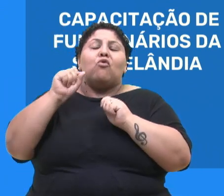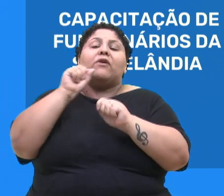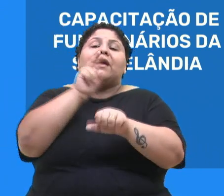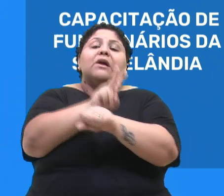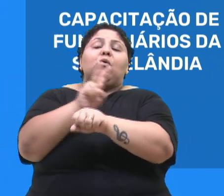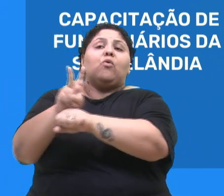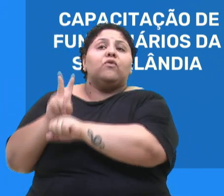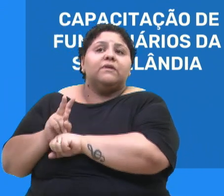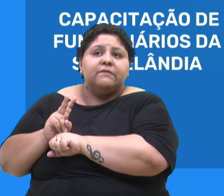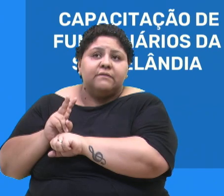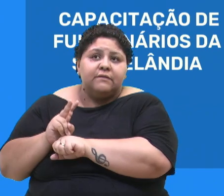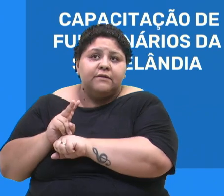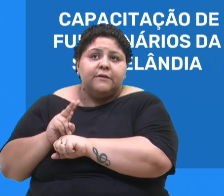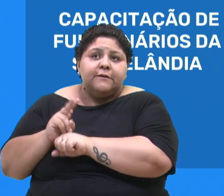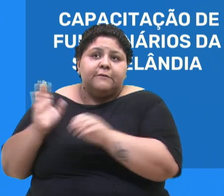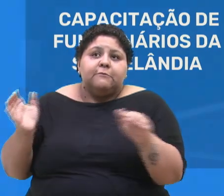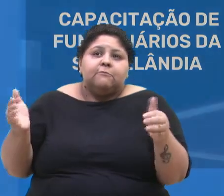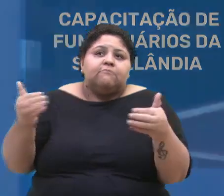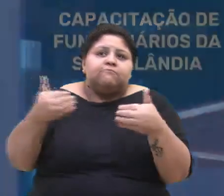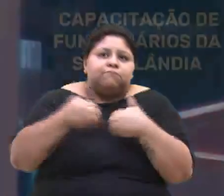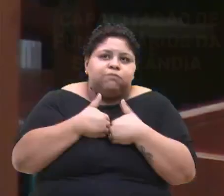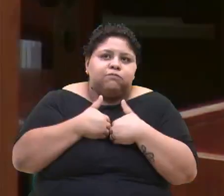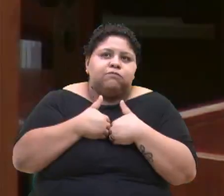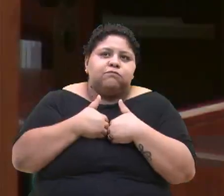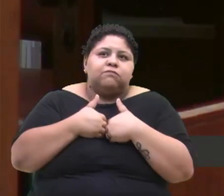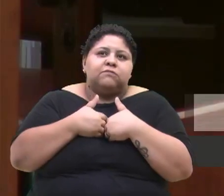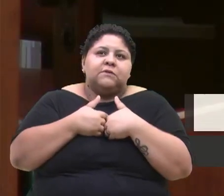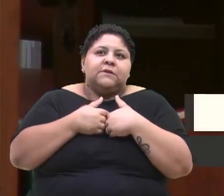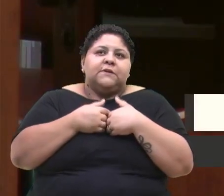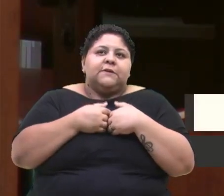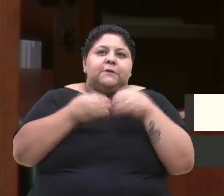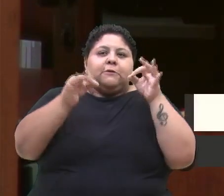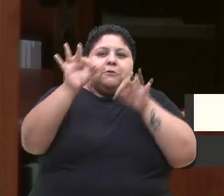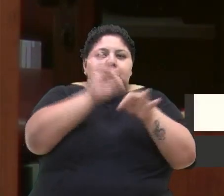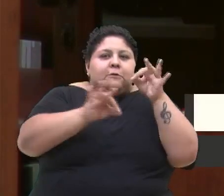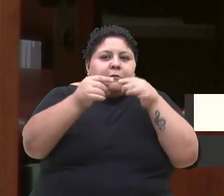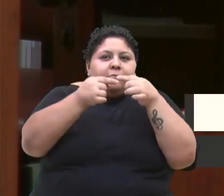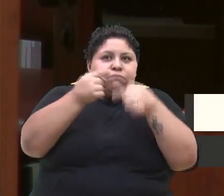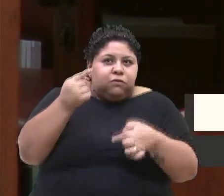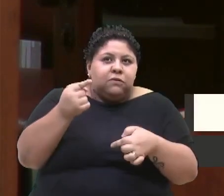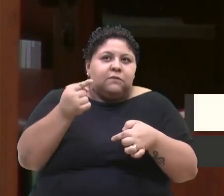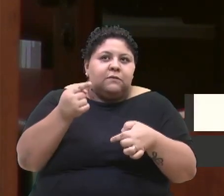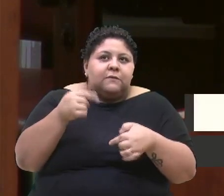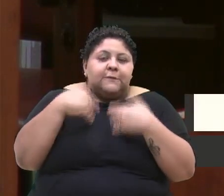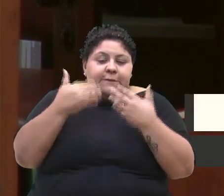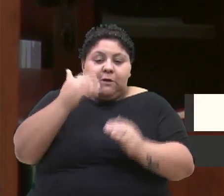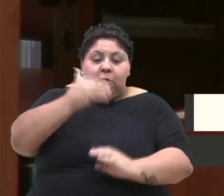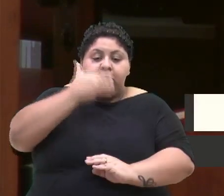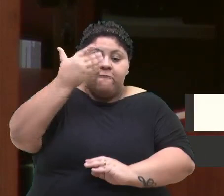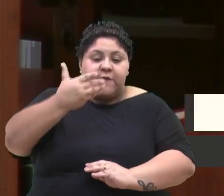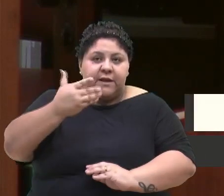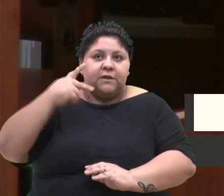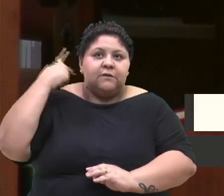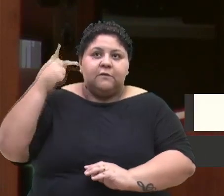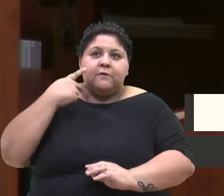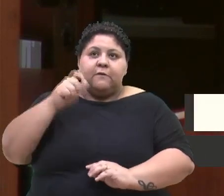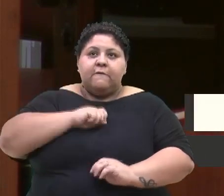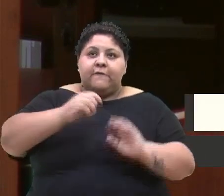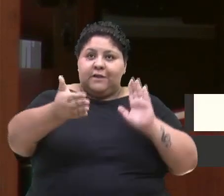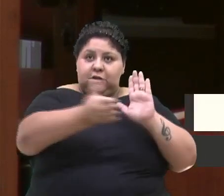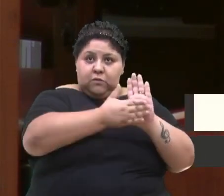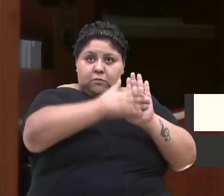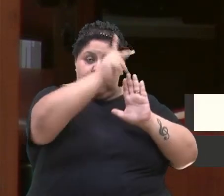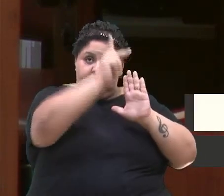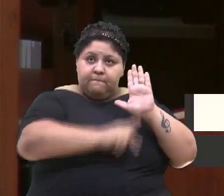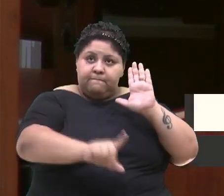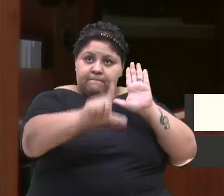ter caso algum autista se desorganizasse. Então, a Frente Parlamentar fez um protocolo deste projeto de